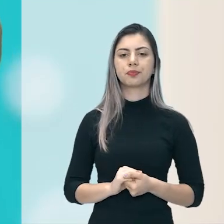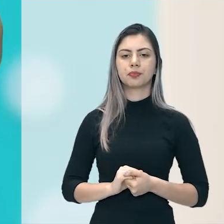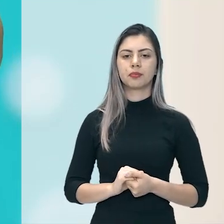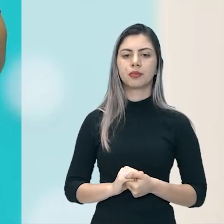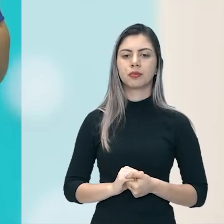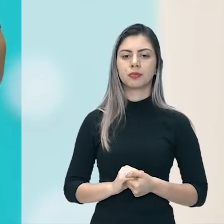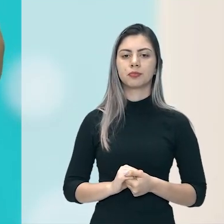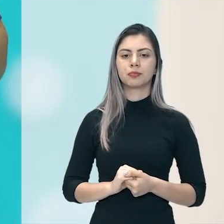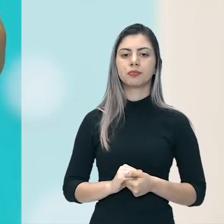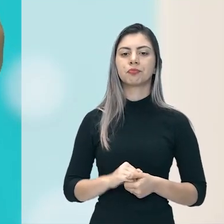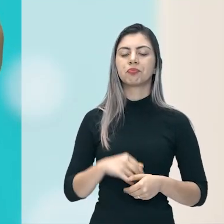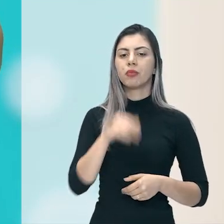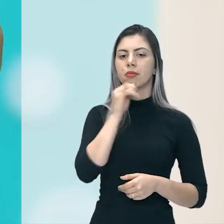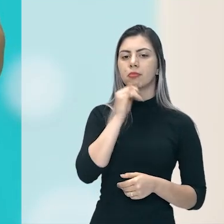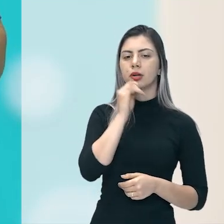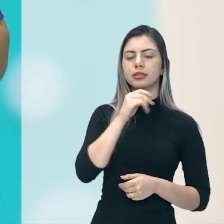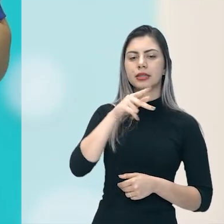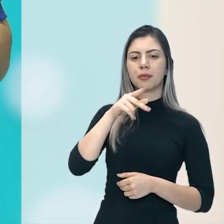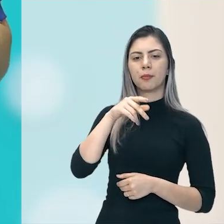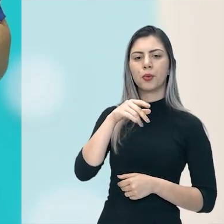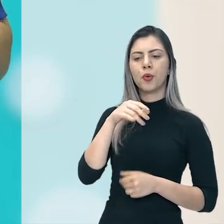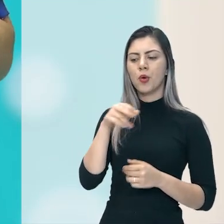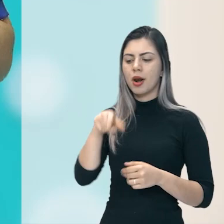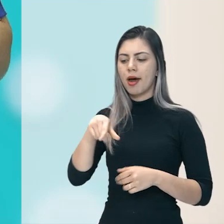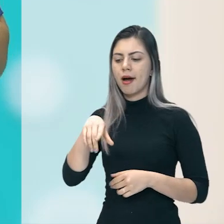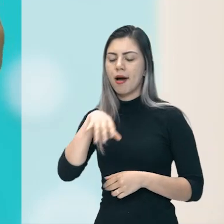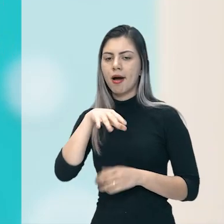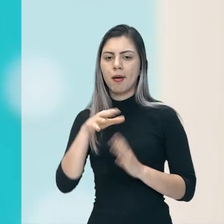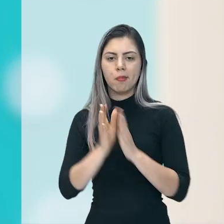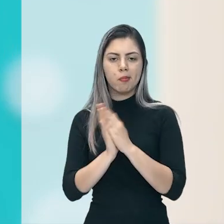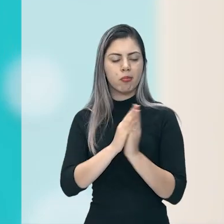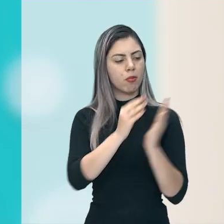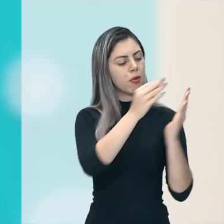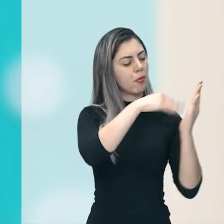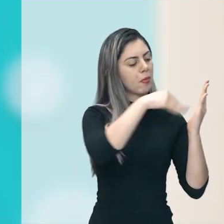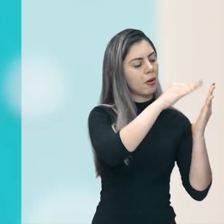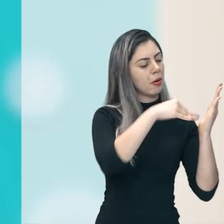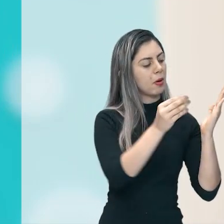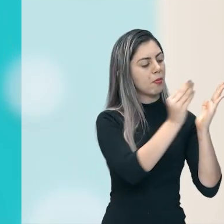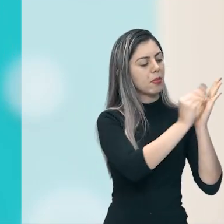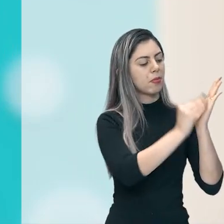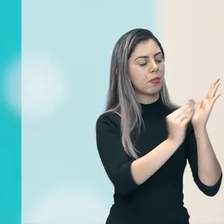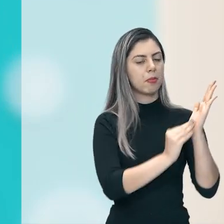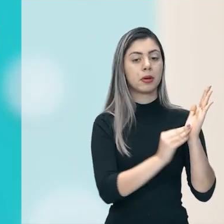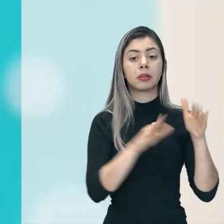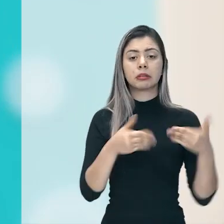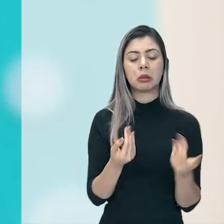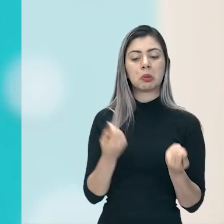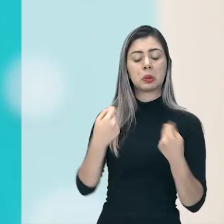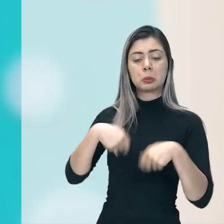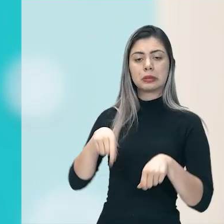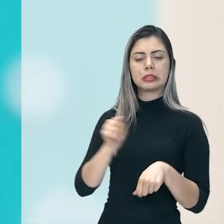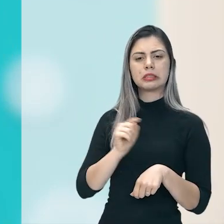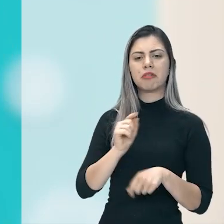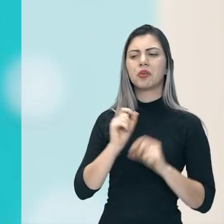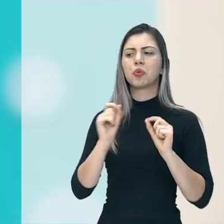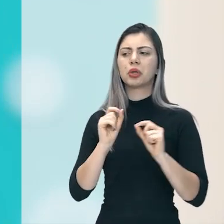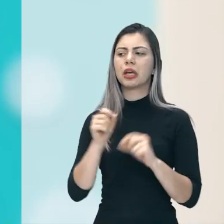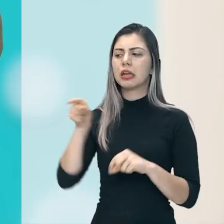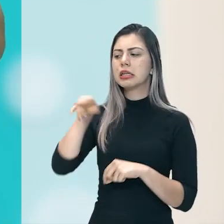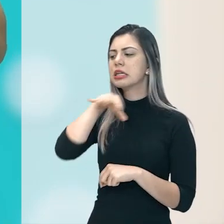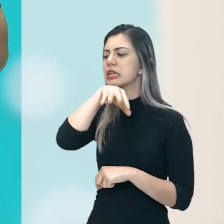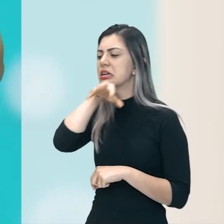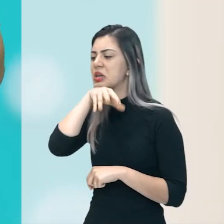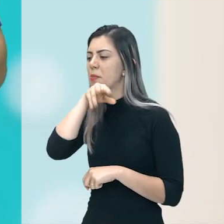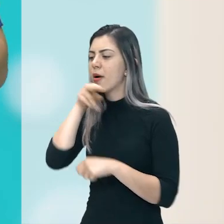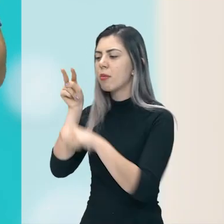de palitinho, eram muito mais rápidos. Então, para eles não tinha mais essa necessidade de ter aquele domínio sobre o animal, porque